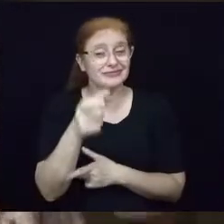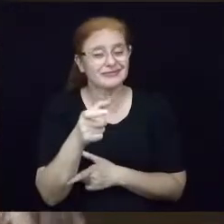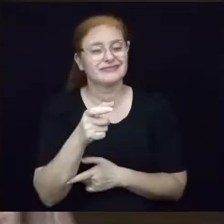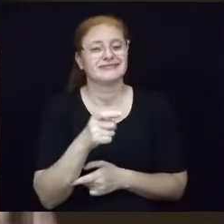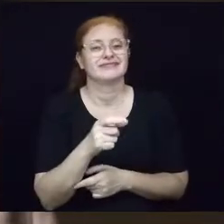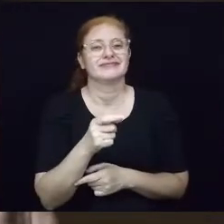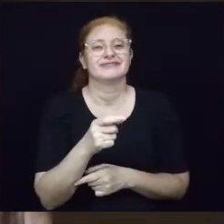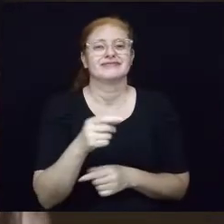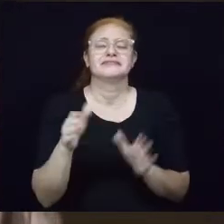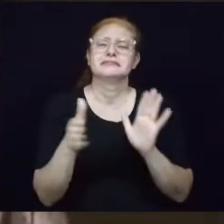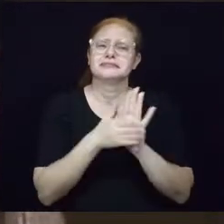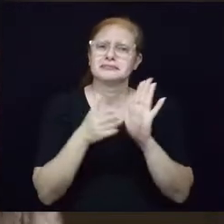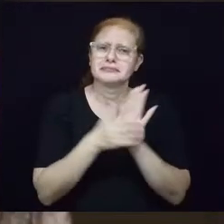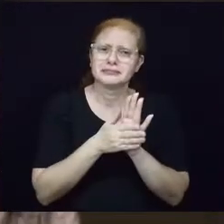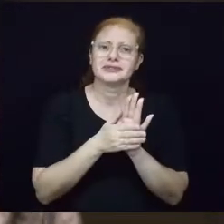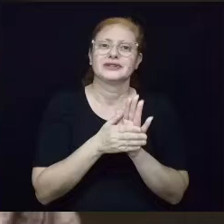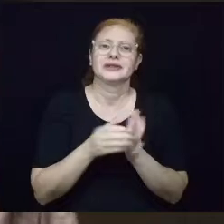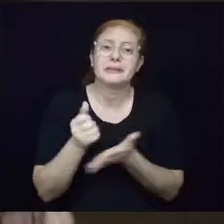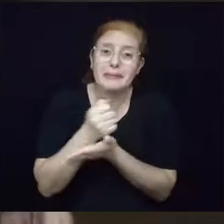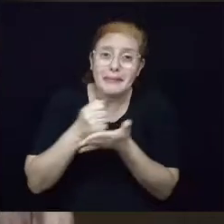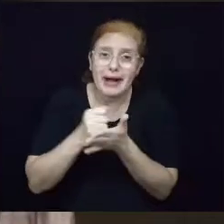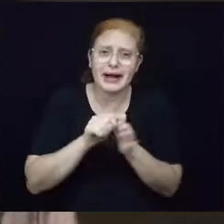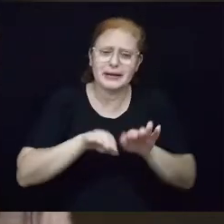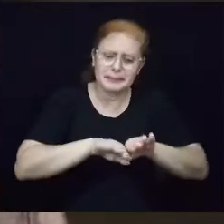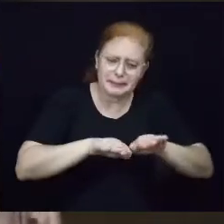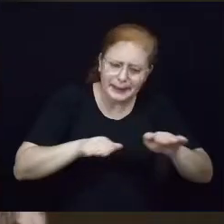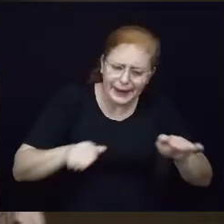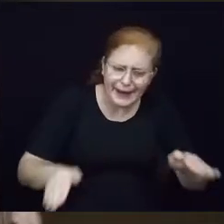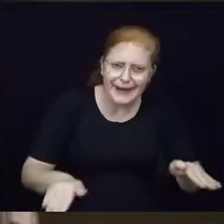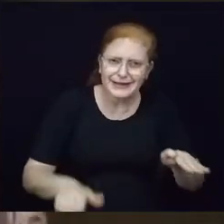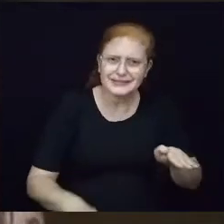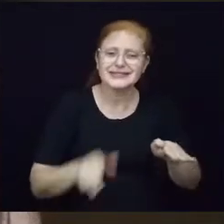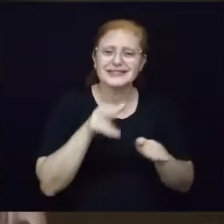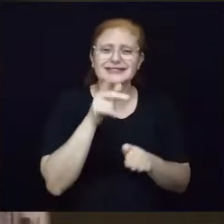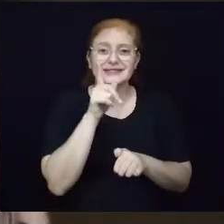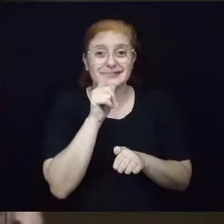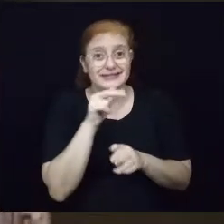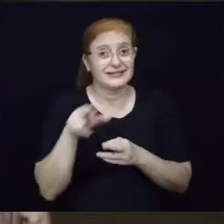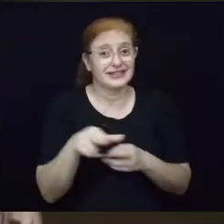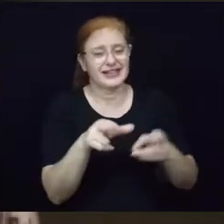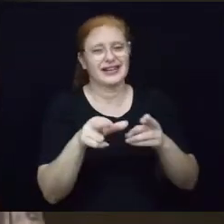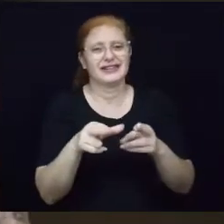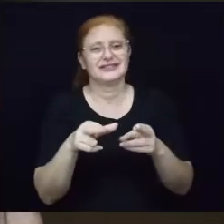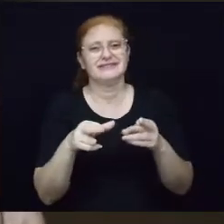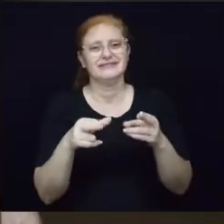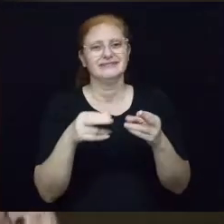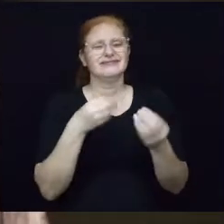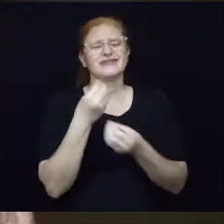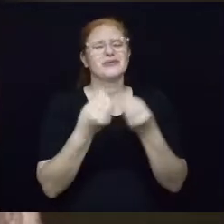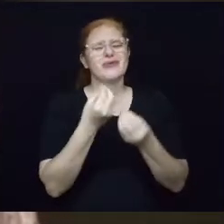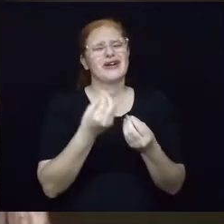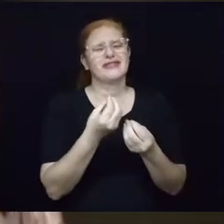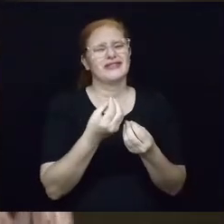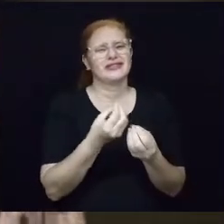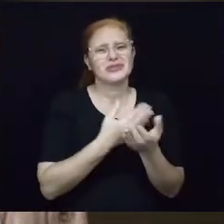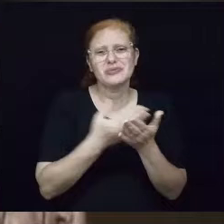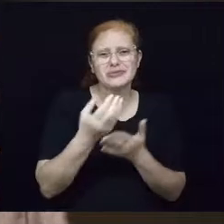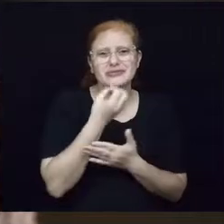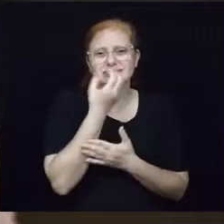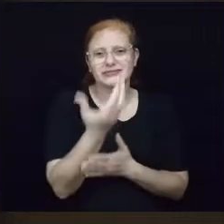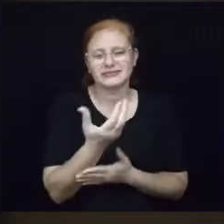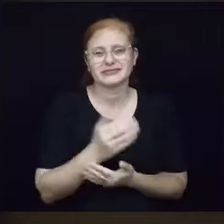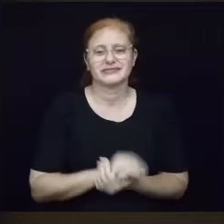curiosidade de propor uma base bem baixa para o rio, como foi desde o início. Conta para a gente,